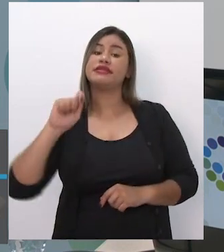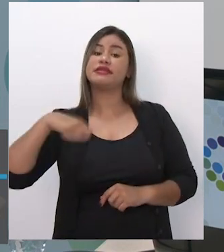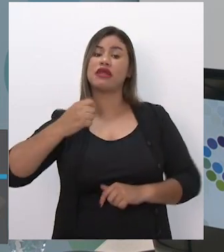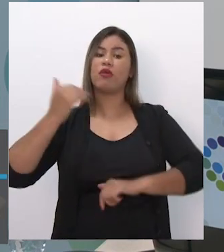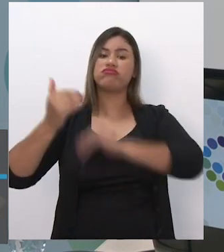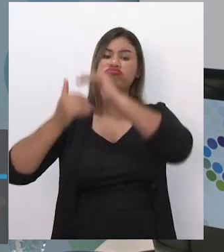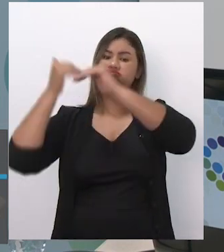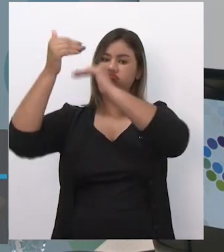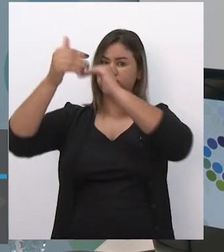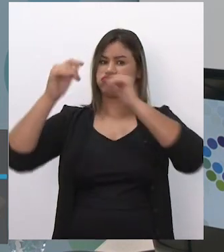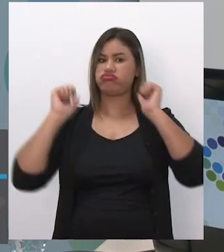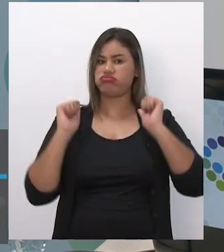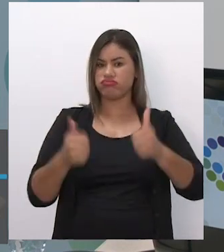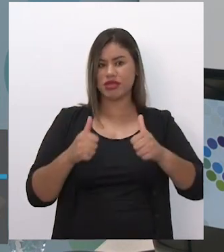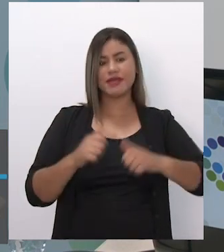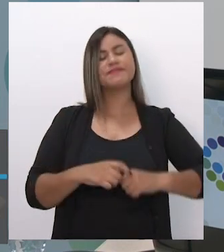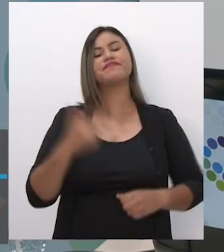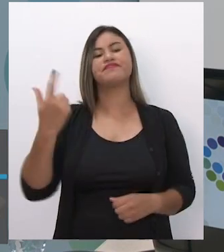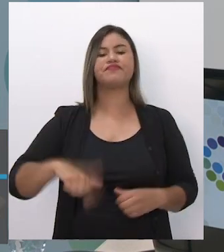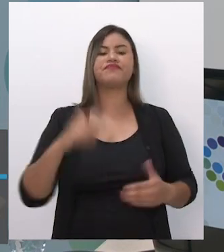Próximo slide.